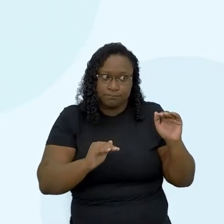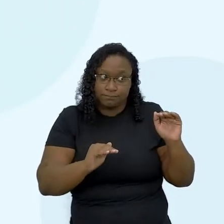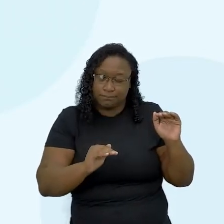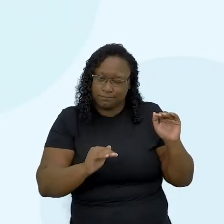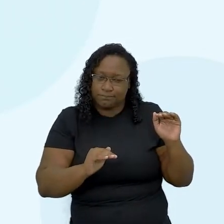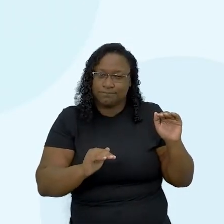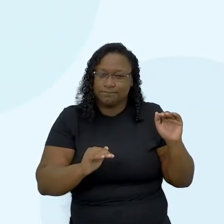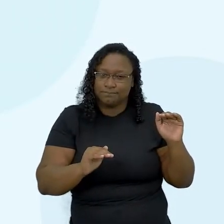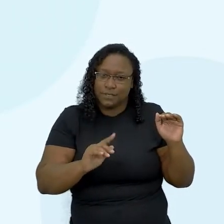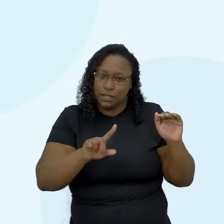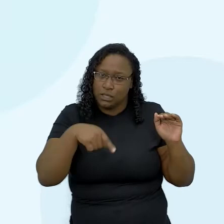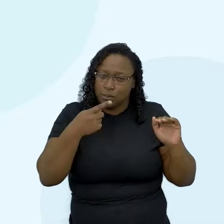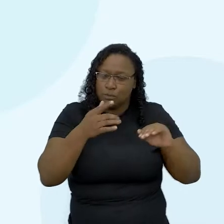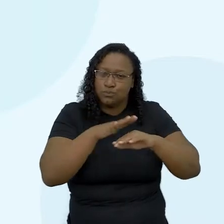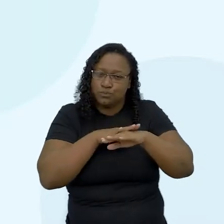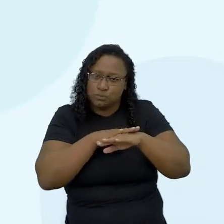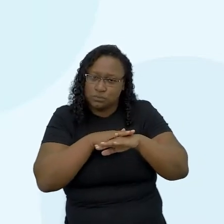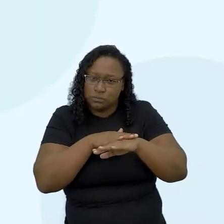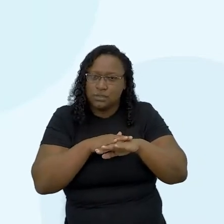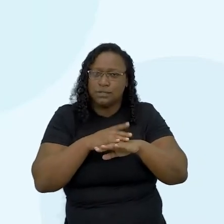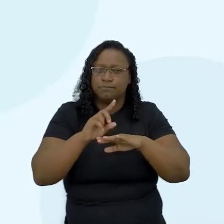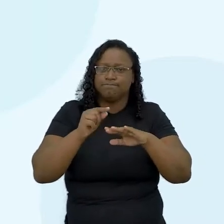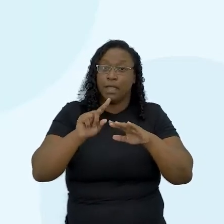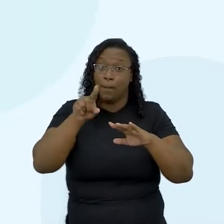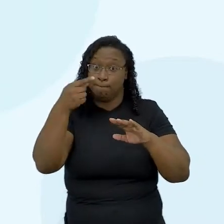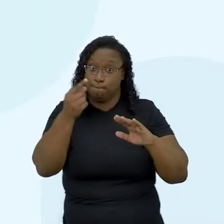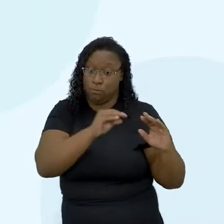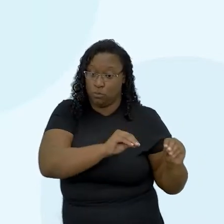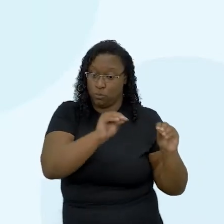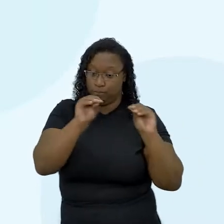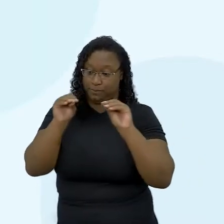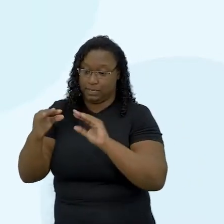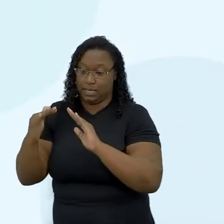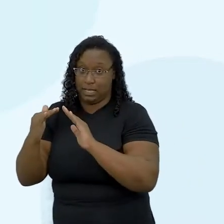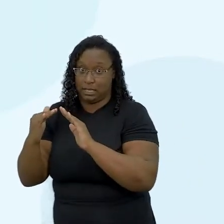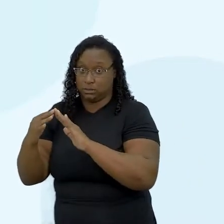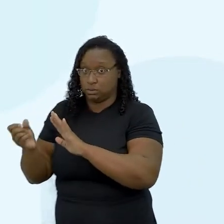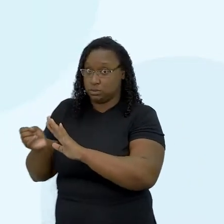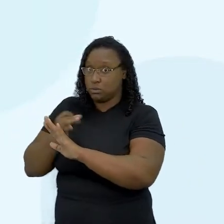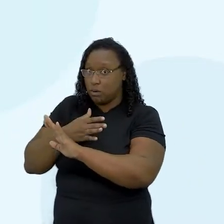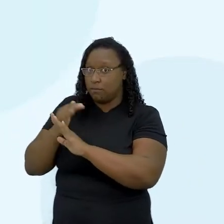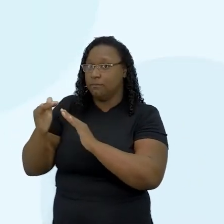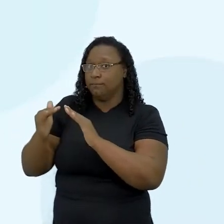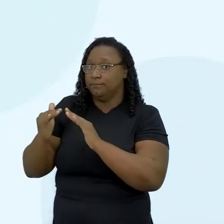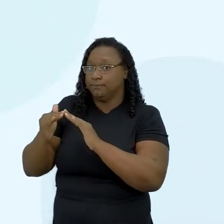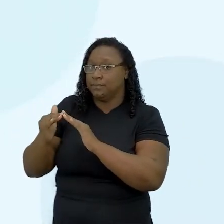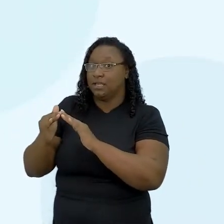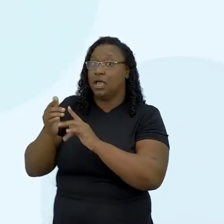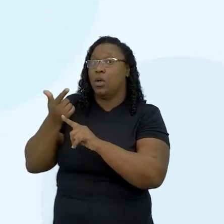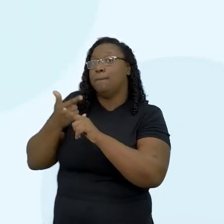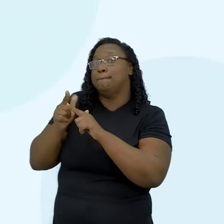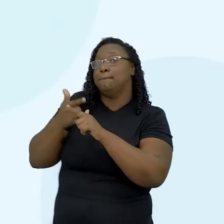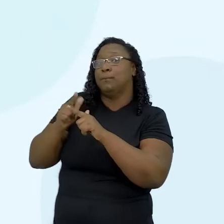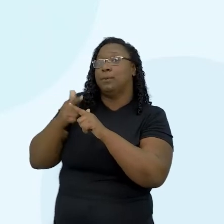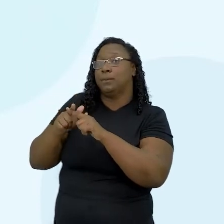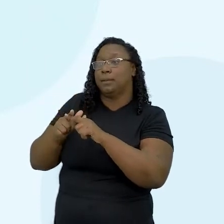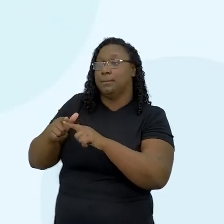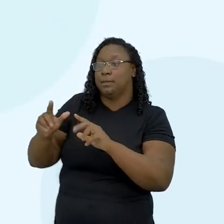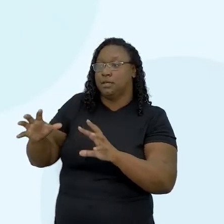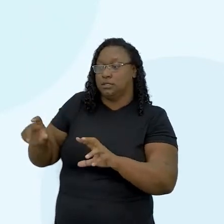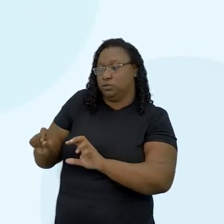com ela, né? Ela falou que tinha mudado para uma casa nova, viu, gente? E ela teve um problema no aquecedor da casa